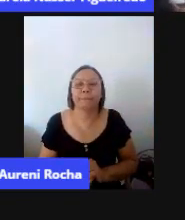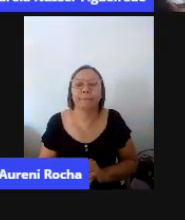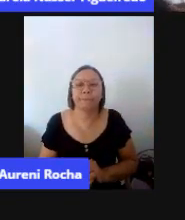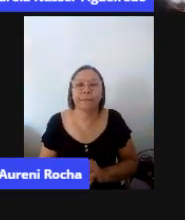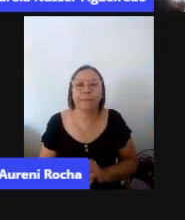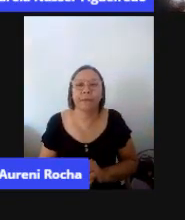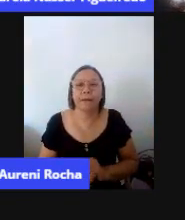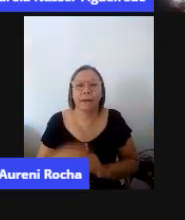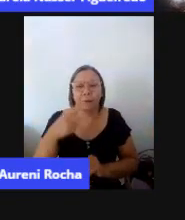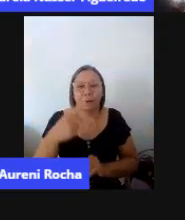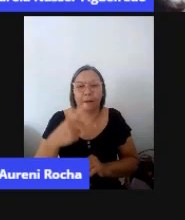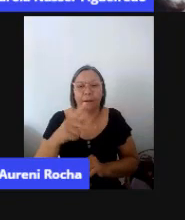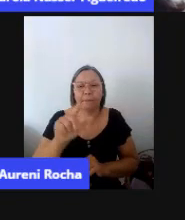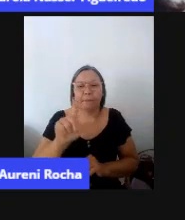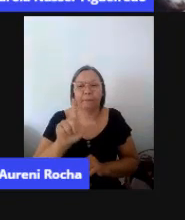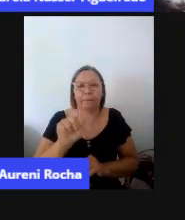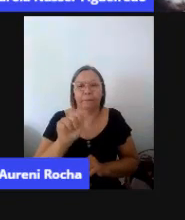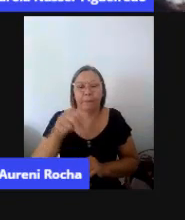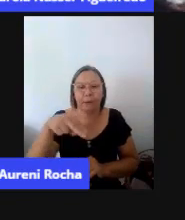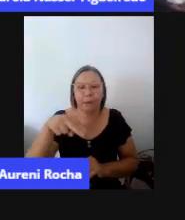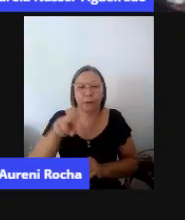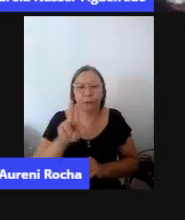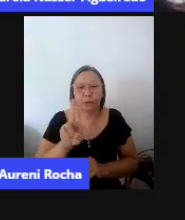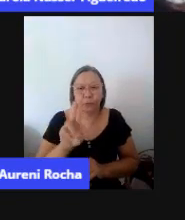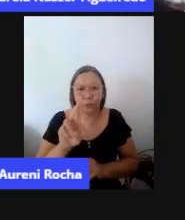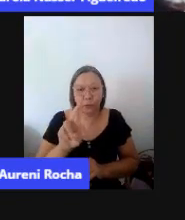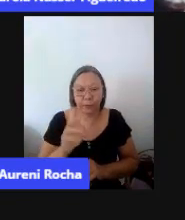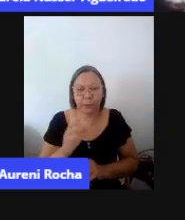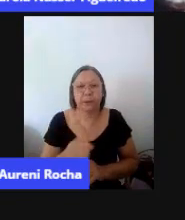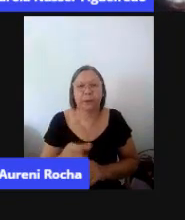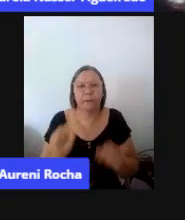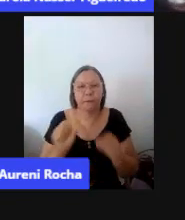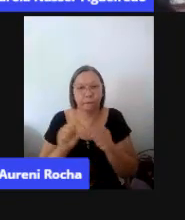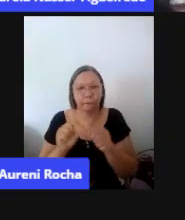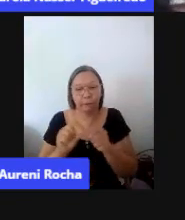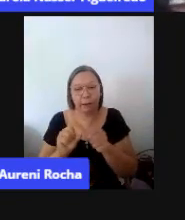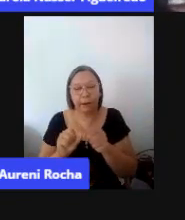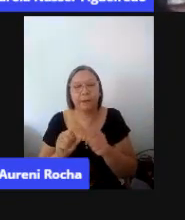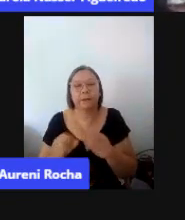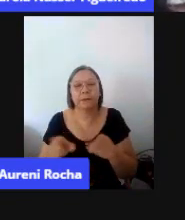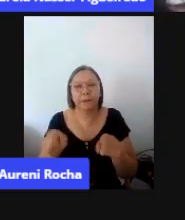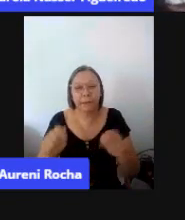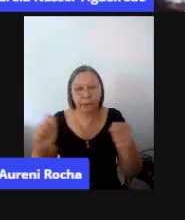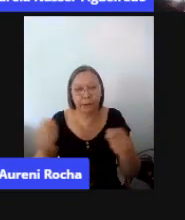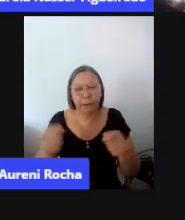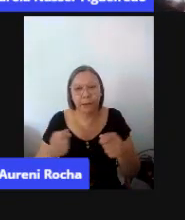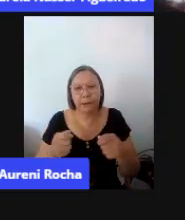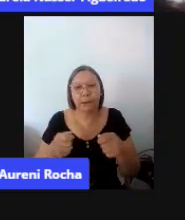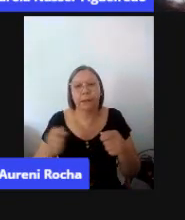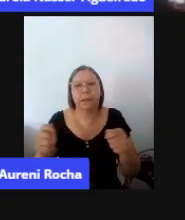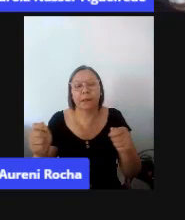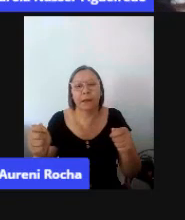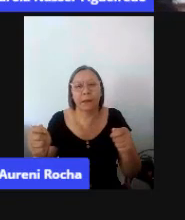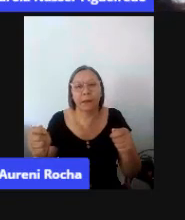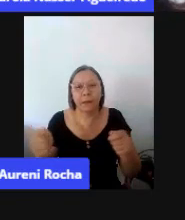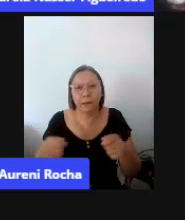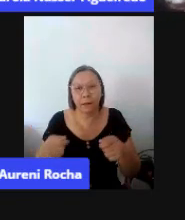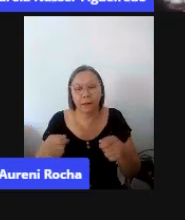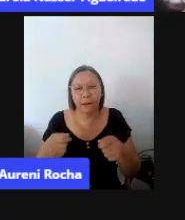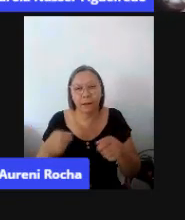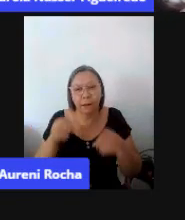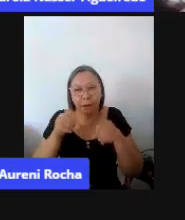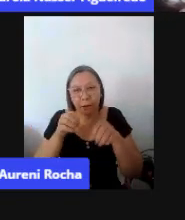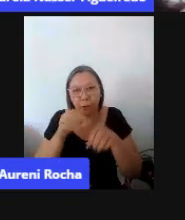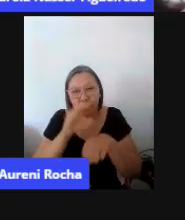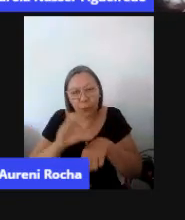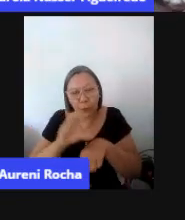realiza, desculpem, capacitações, né, em parceria, né, com outras secretarias. Também, né,